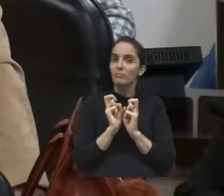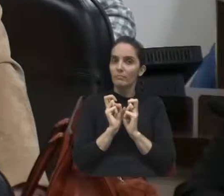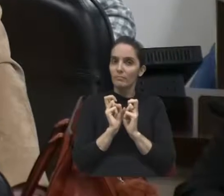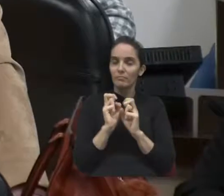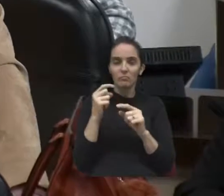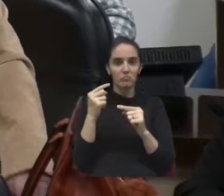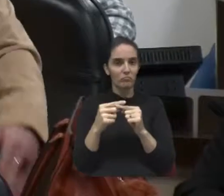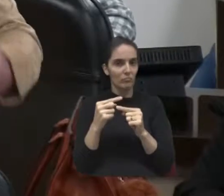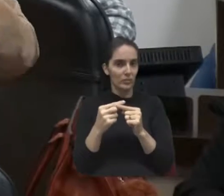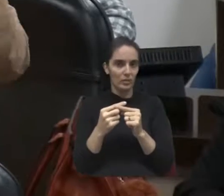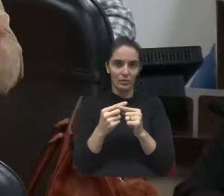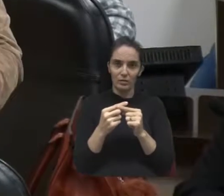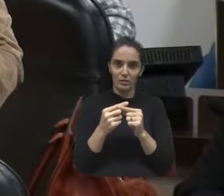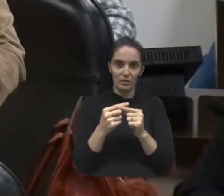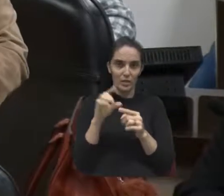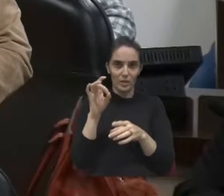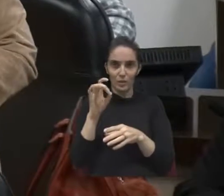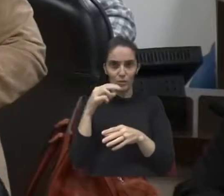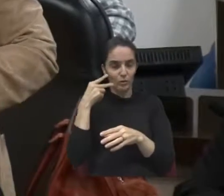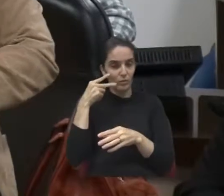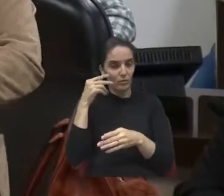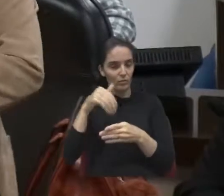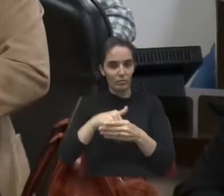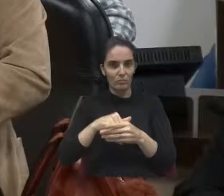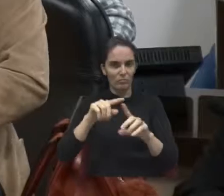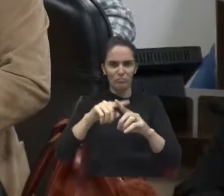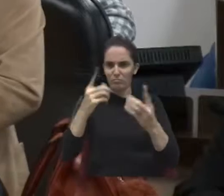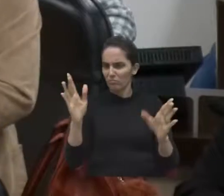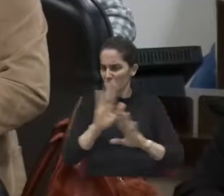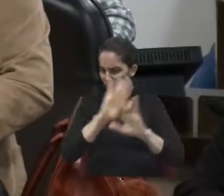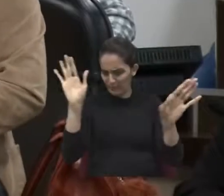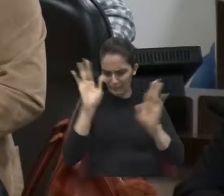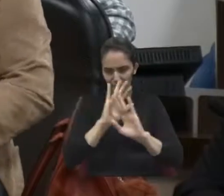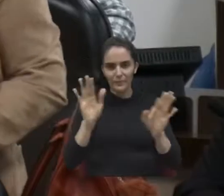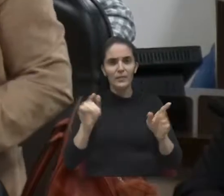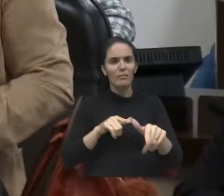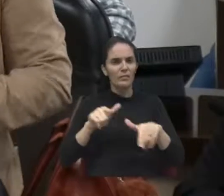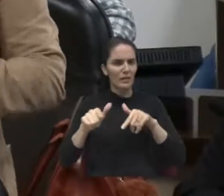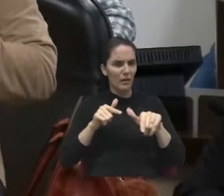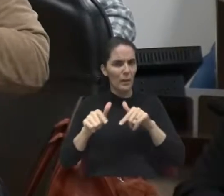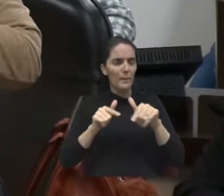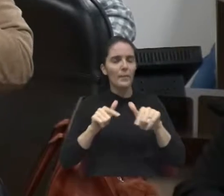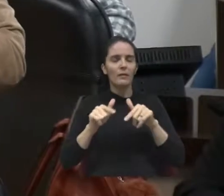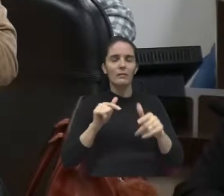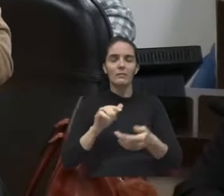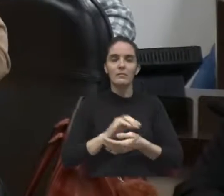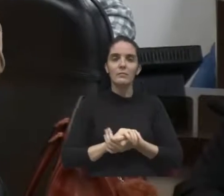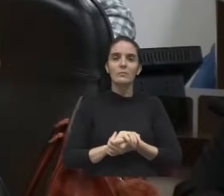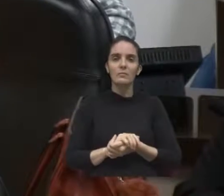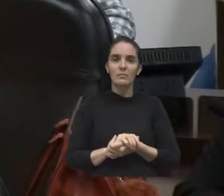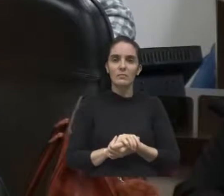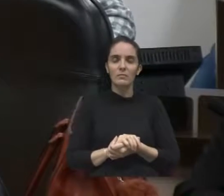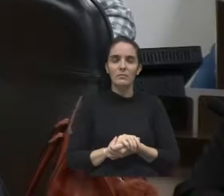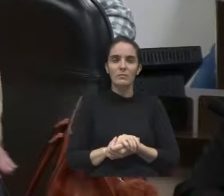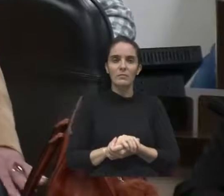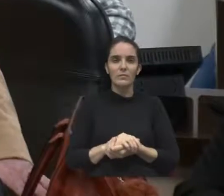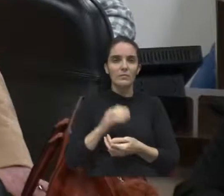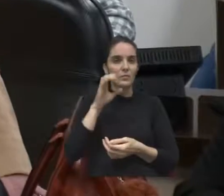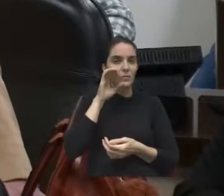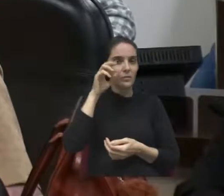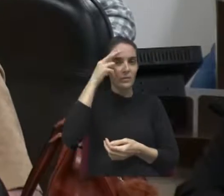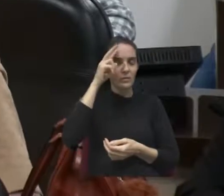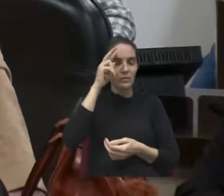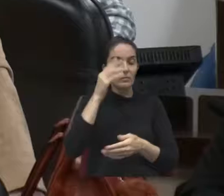também só nós, mas, enfim, fazemos o nosso papel, trabalhamos nesse sentido. E eu lembro muito bem que cheguei no